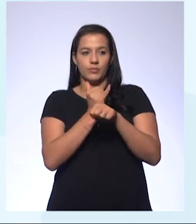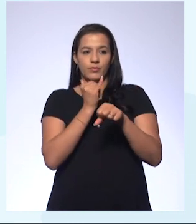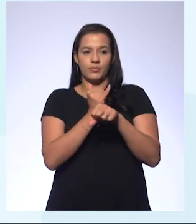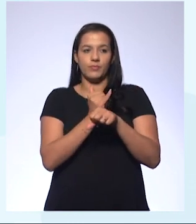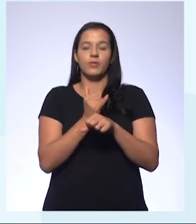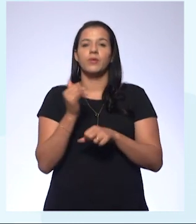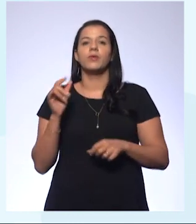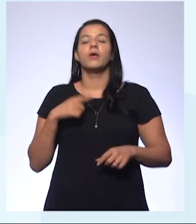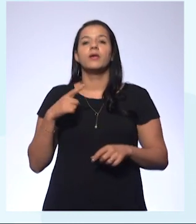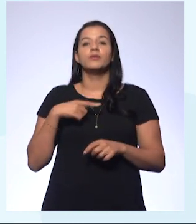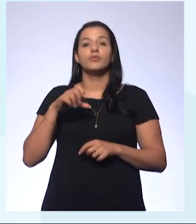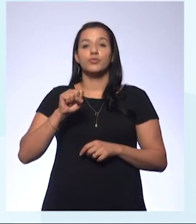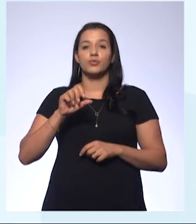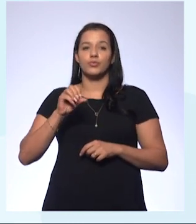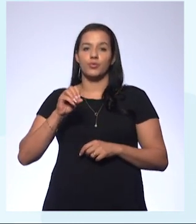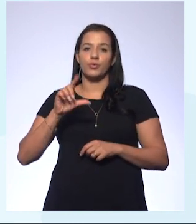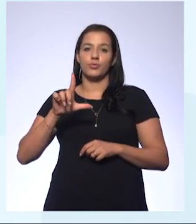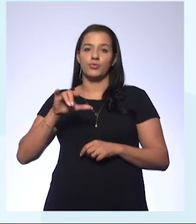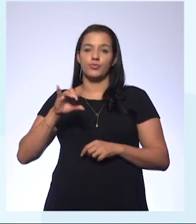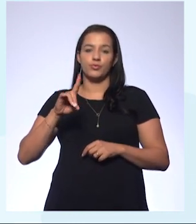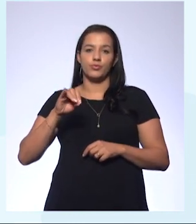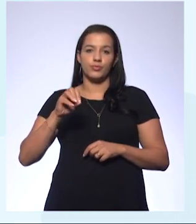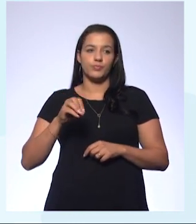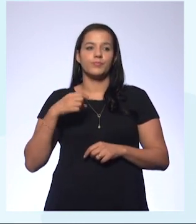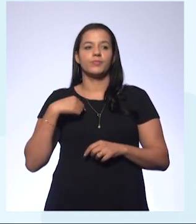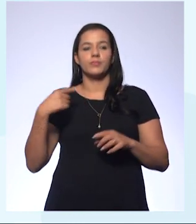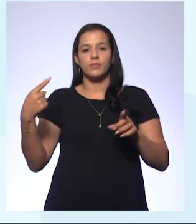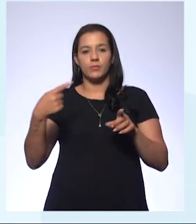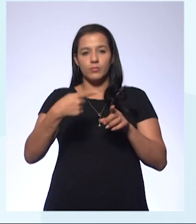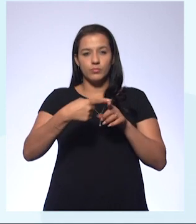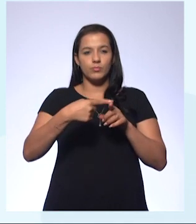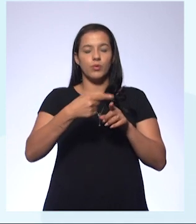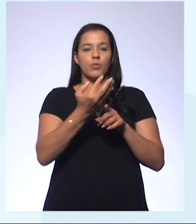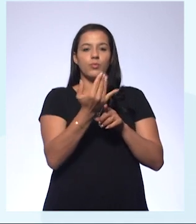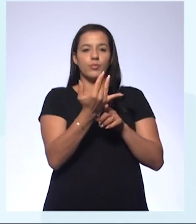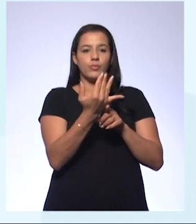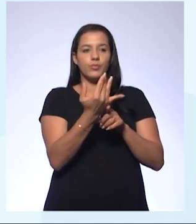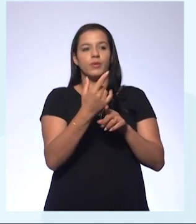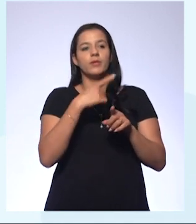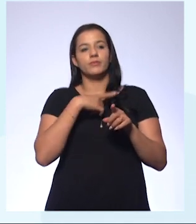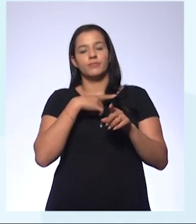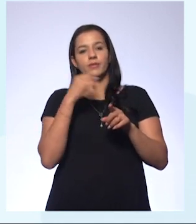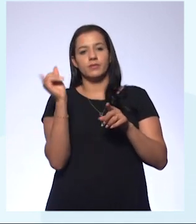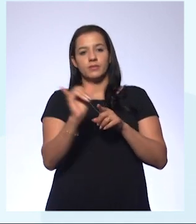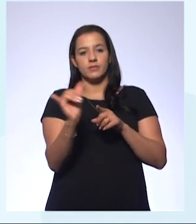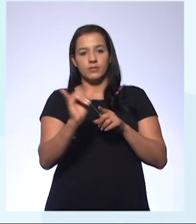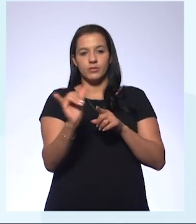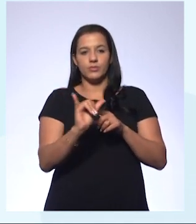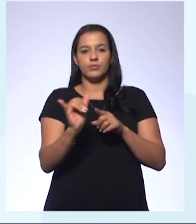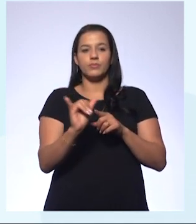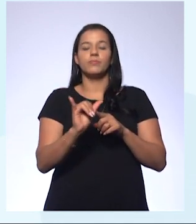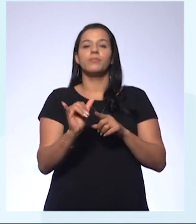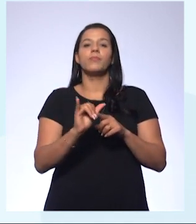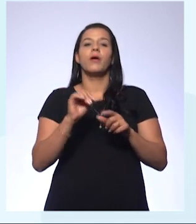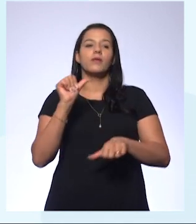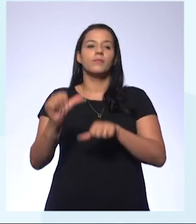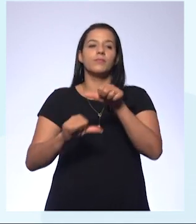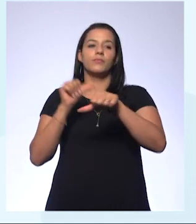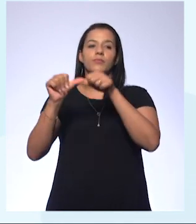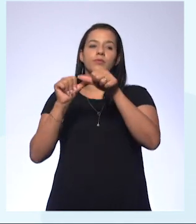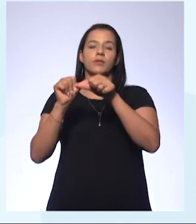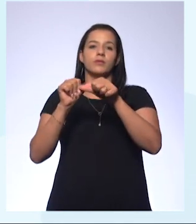ela tem uma cor amarelada. Então, aqui você tem o elemento sódio. Então, o que foi feito? Foi pego